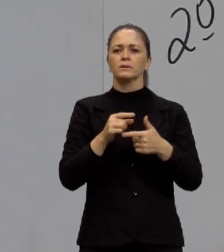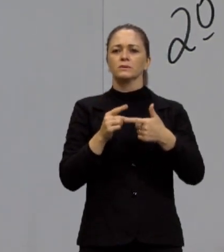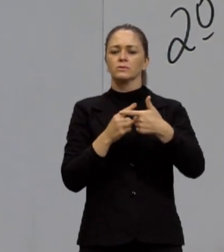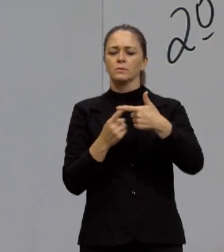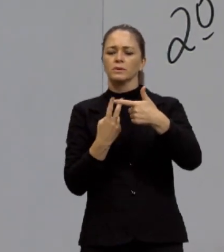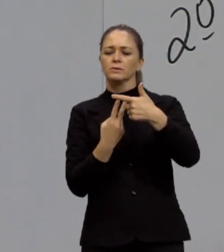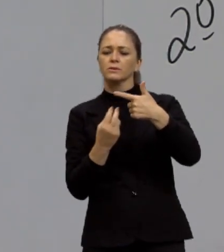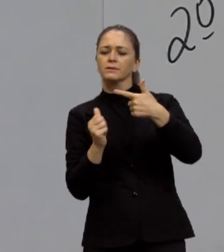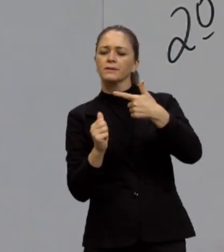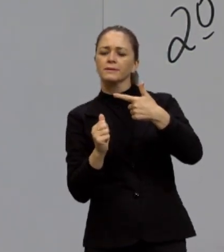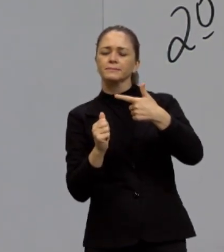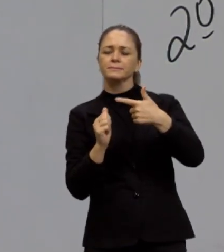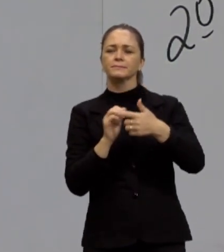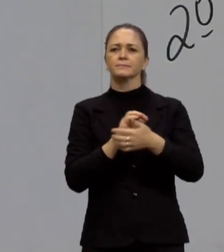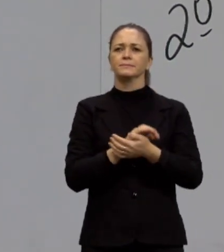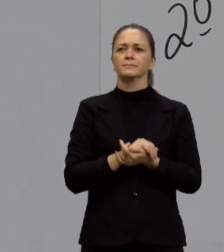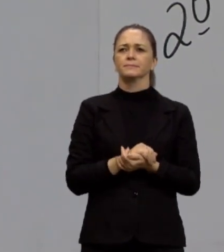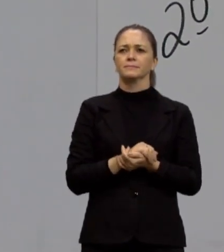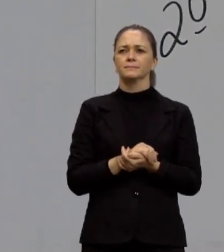sobre 2A.